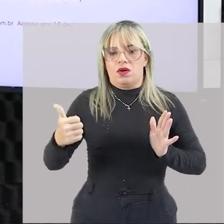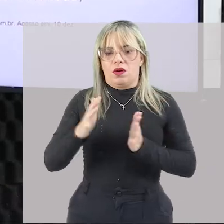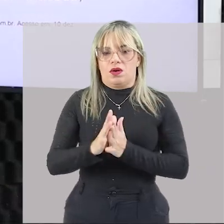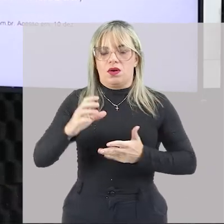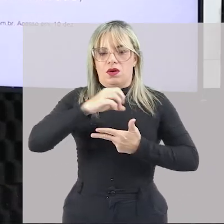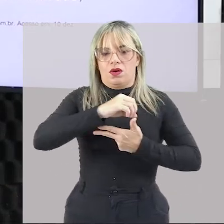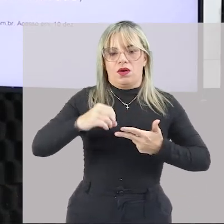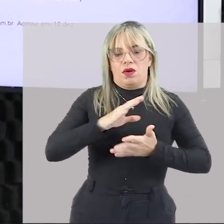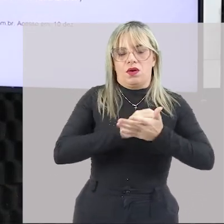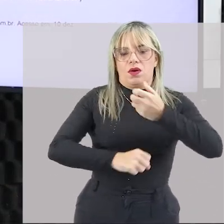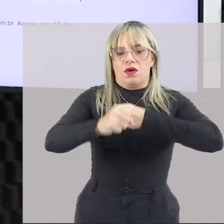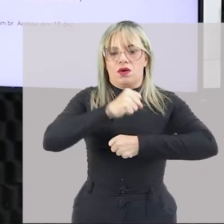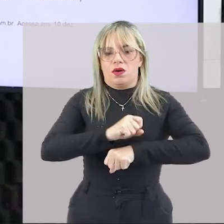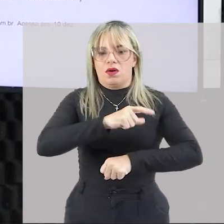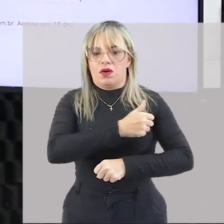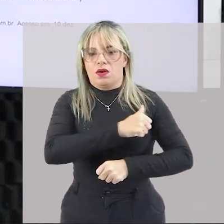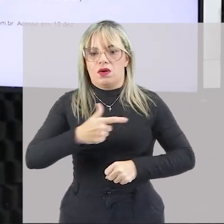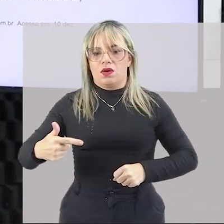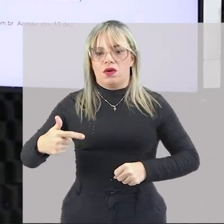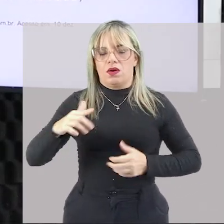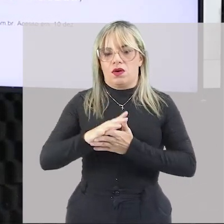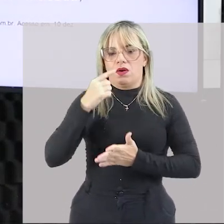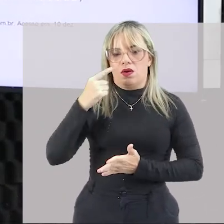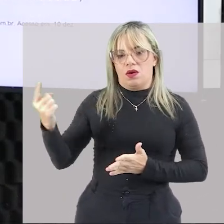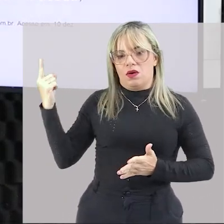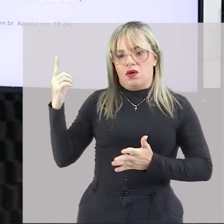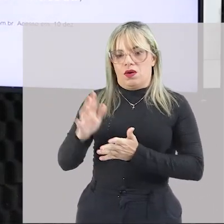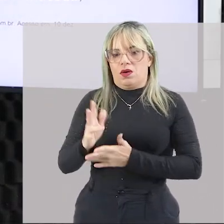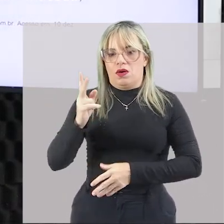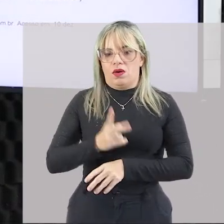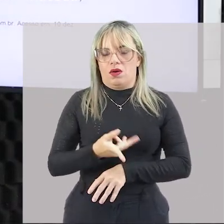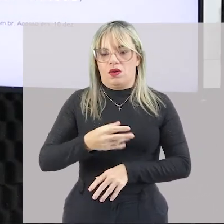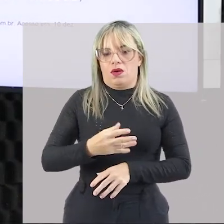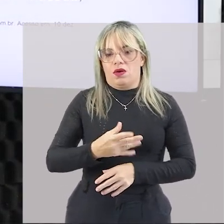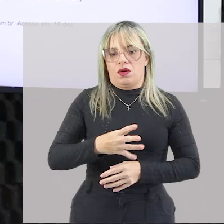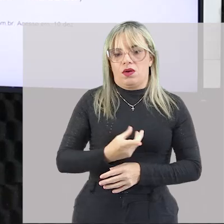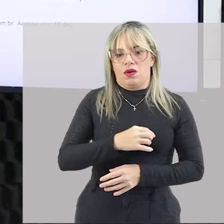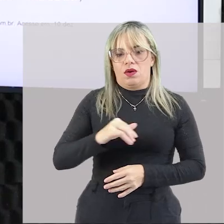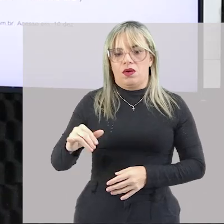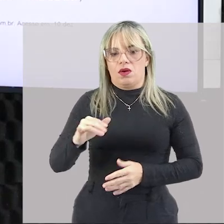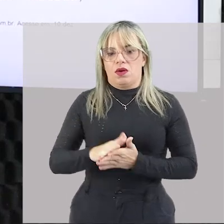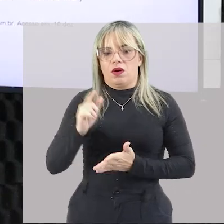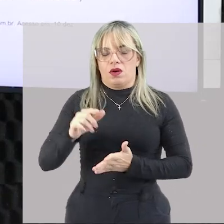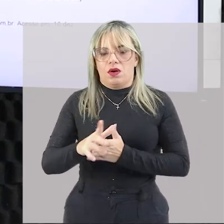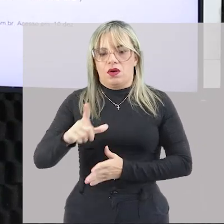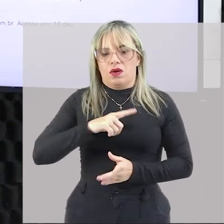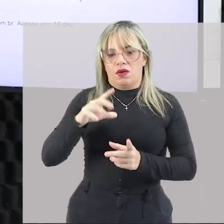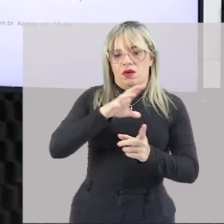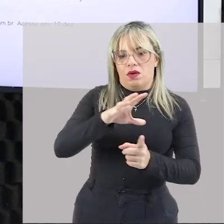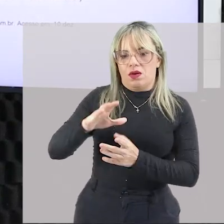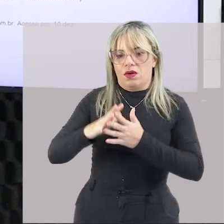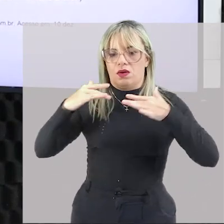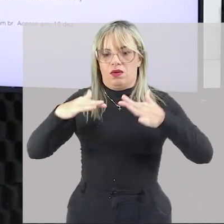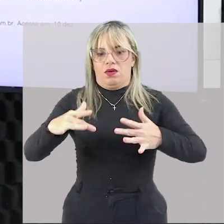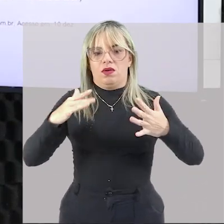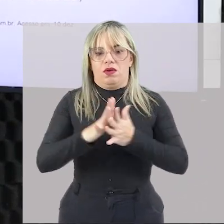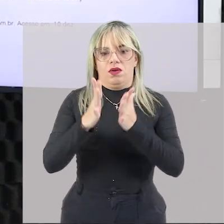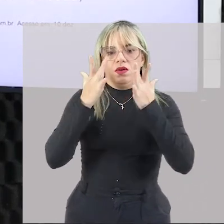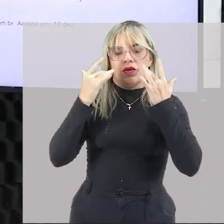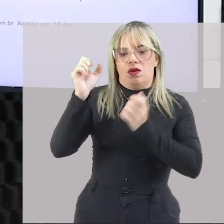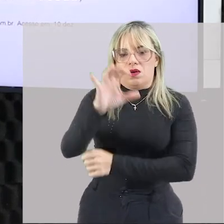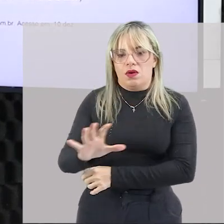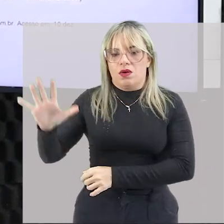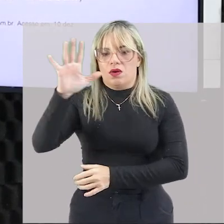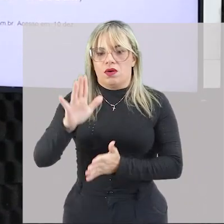O gravador Oswaldo Goeldi recebeu influência de movimento artístico europeu do início do século XX, que apresenta as